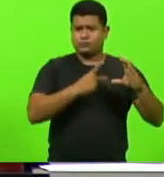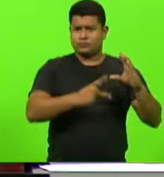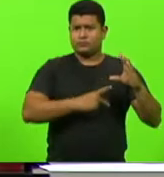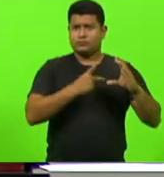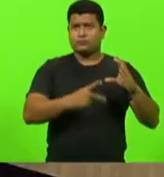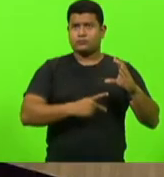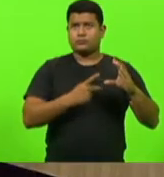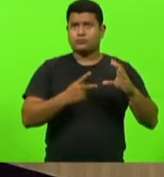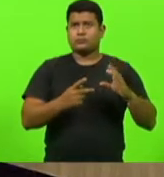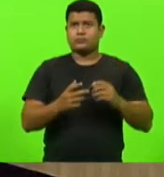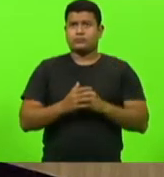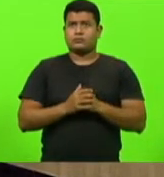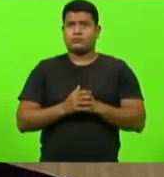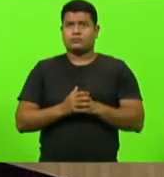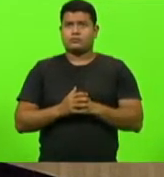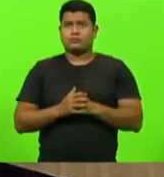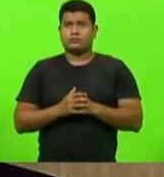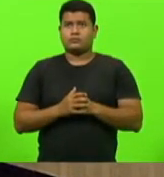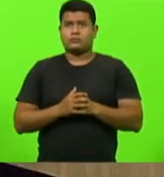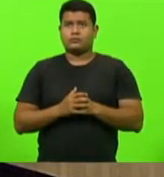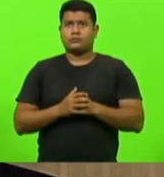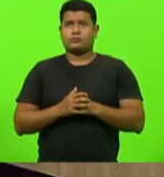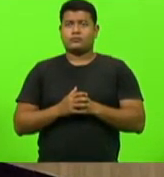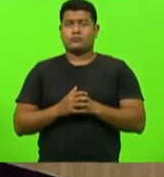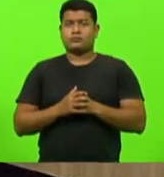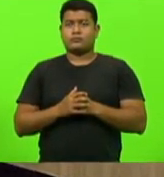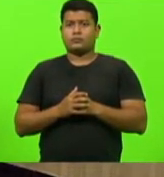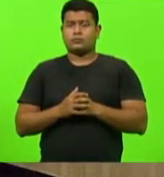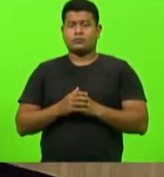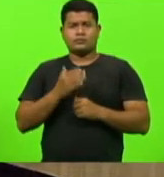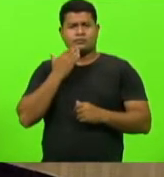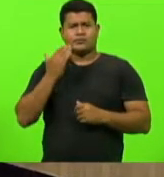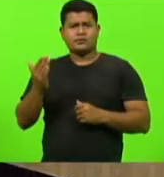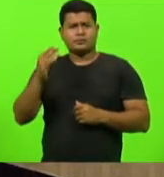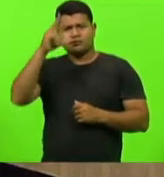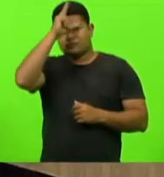rua? Que fica, Correios. Nós fazendo um pedido ao prefeito?